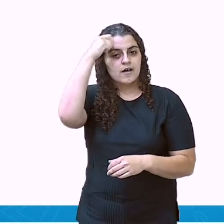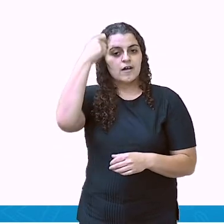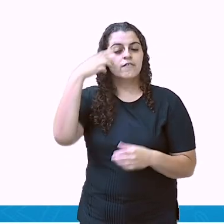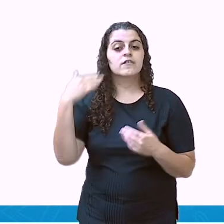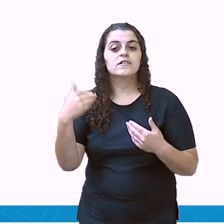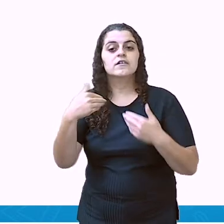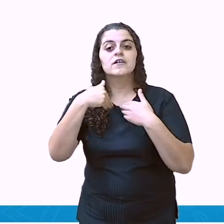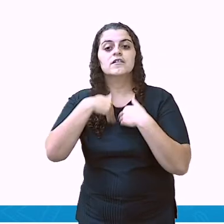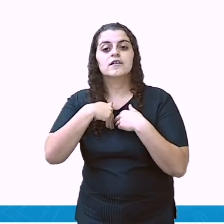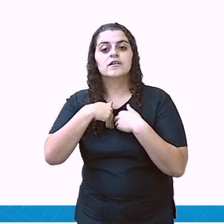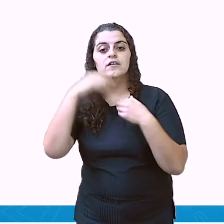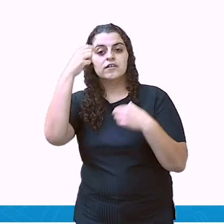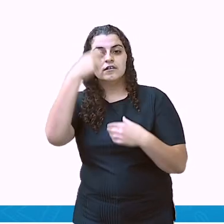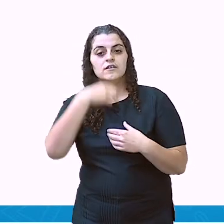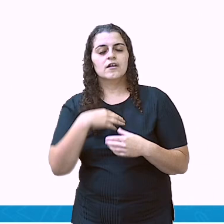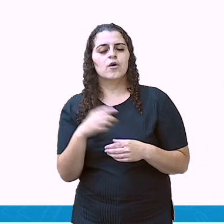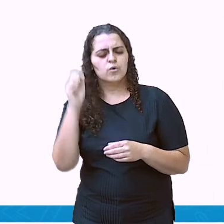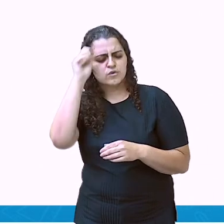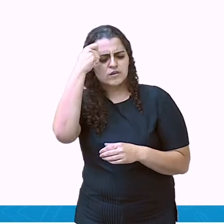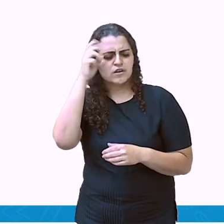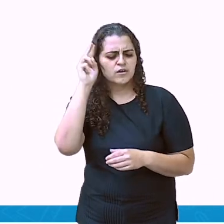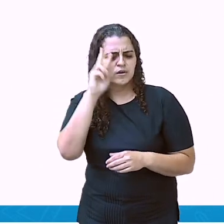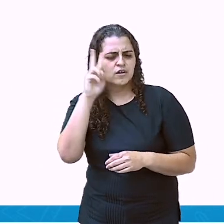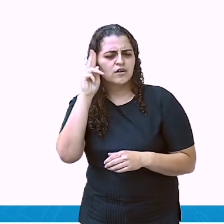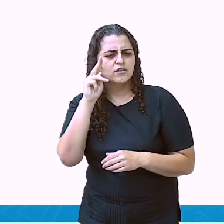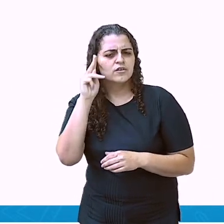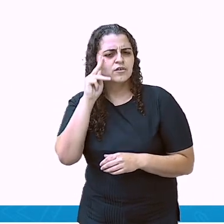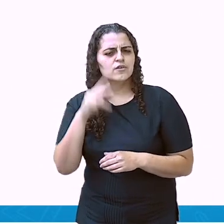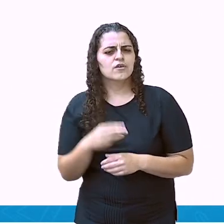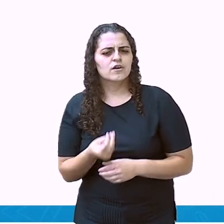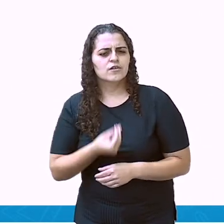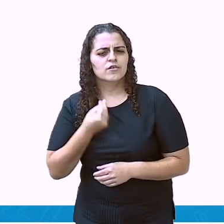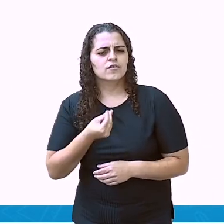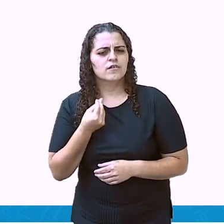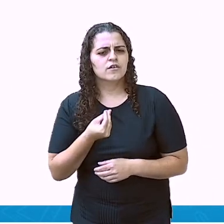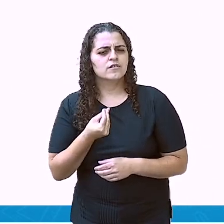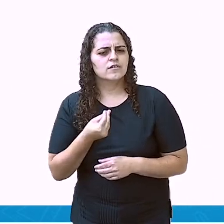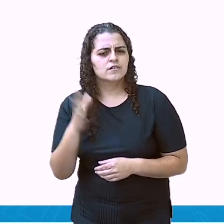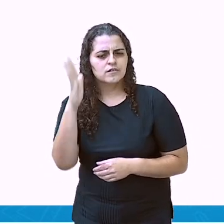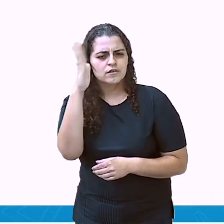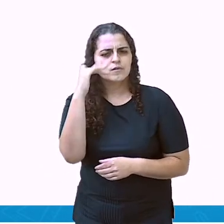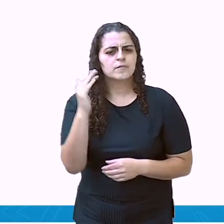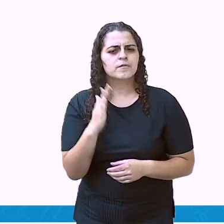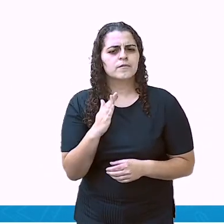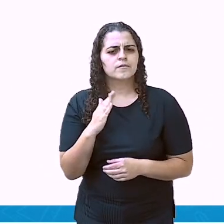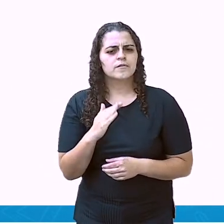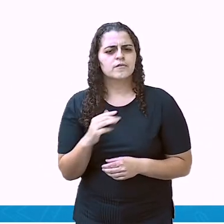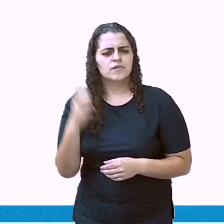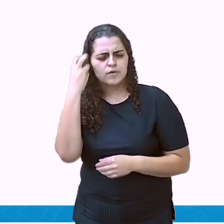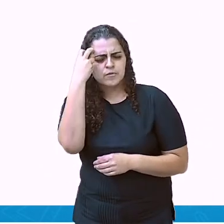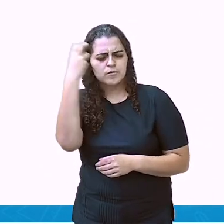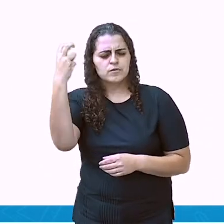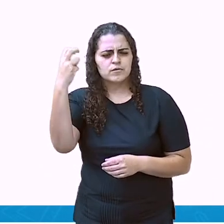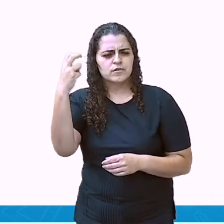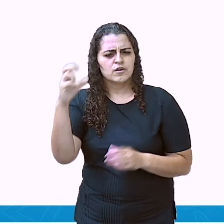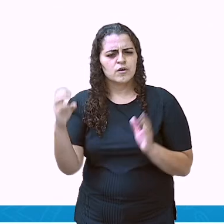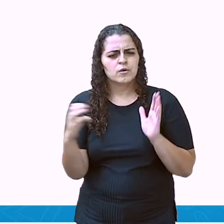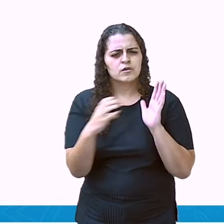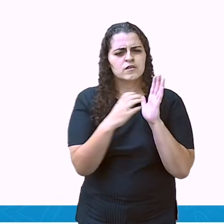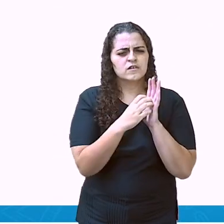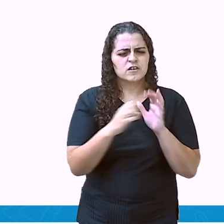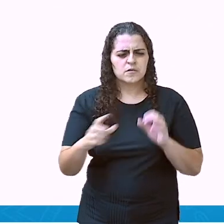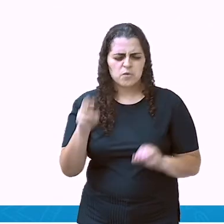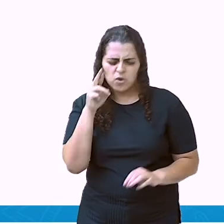nós. Os negros são a nossa história, são a nossa cultura. Símbolo de força que